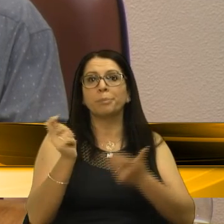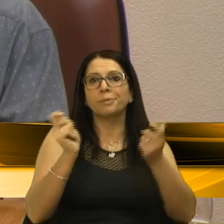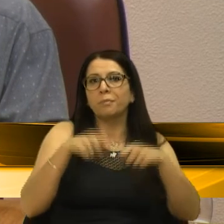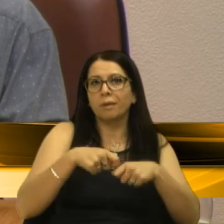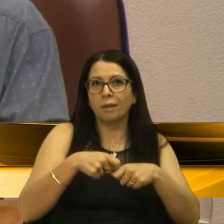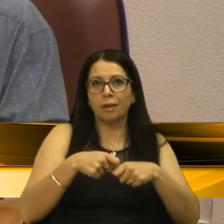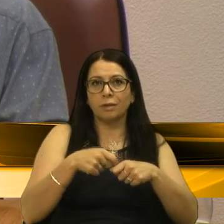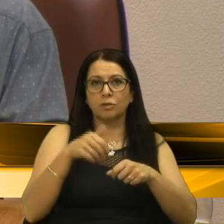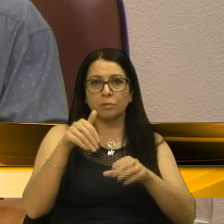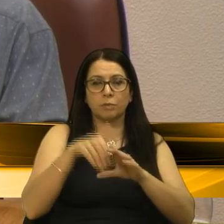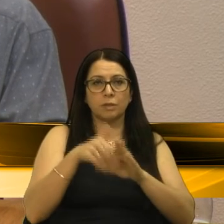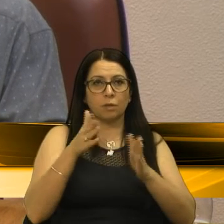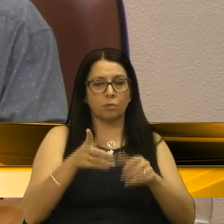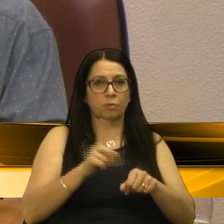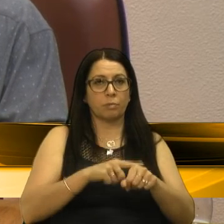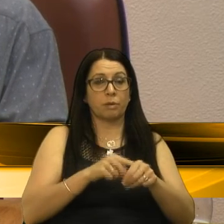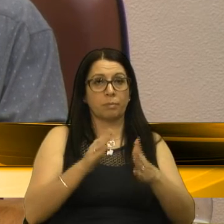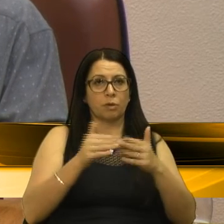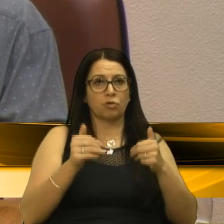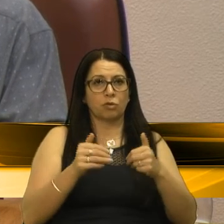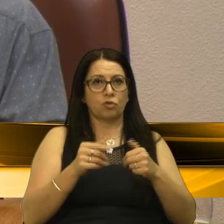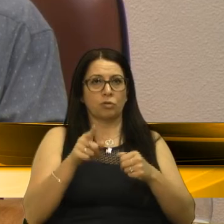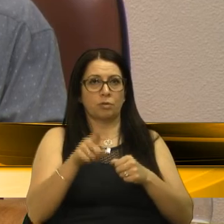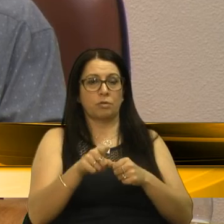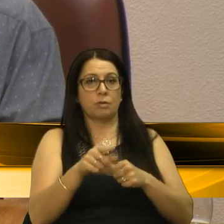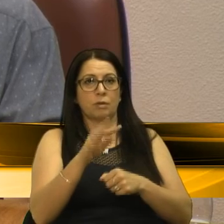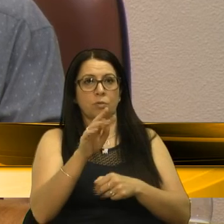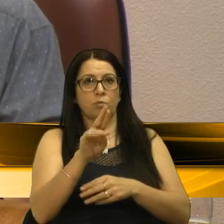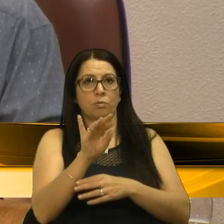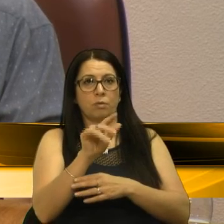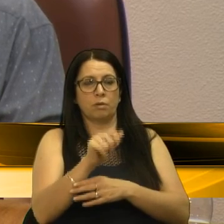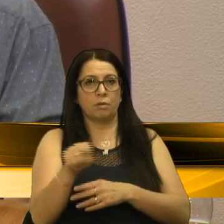possibilidade de apreciar neste momento o pedido de tutela de evidência.